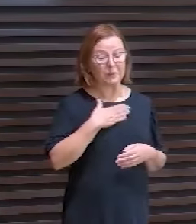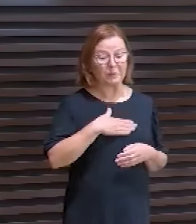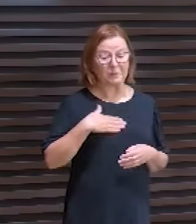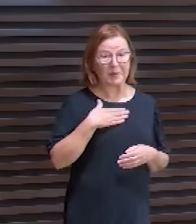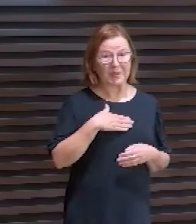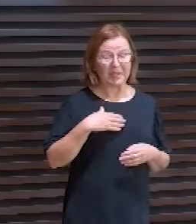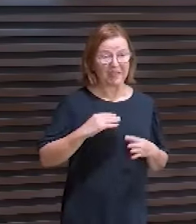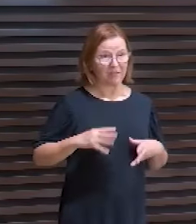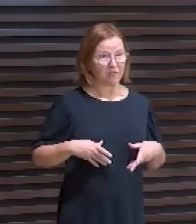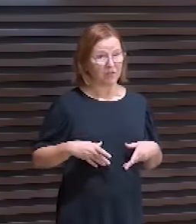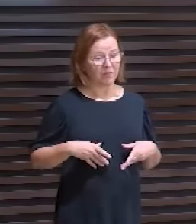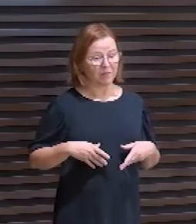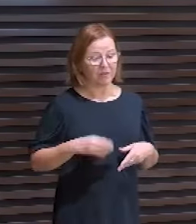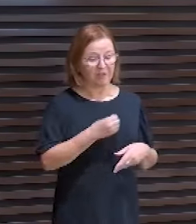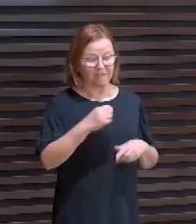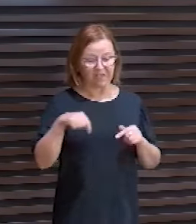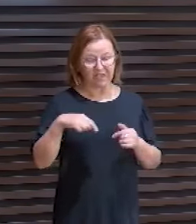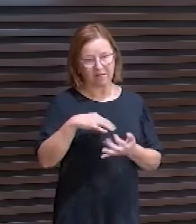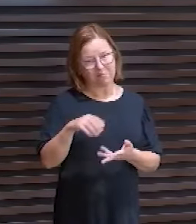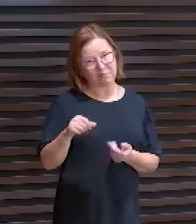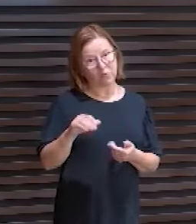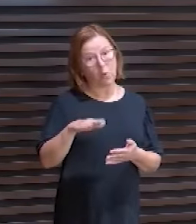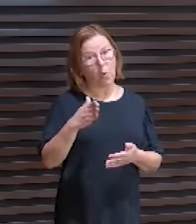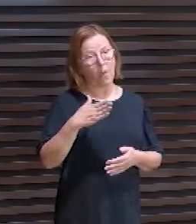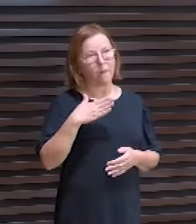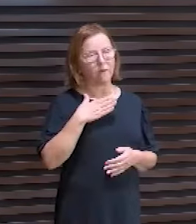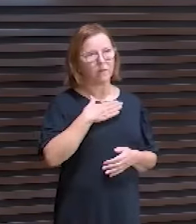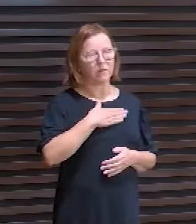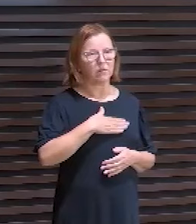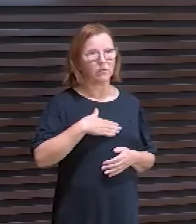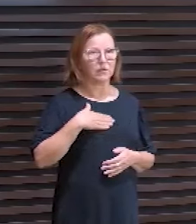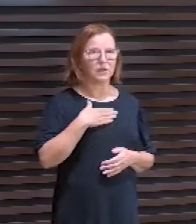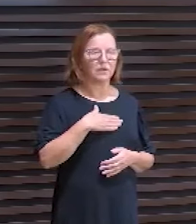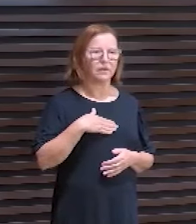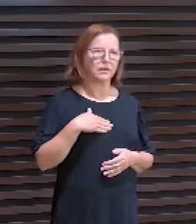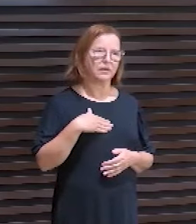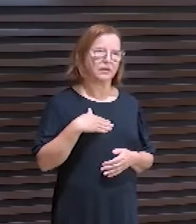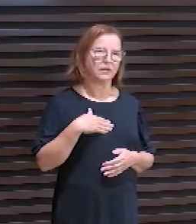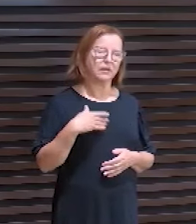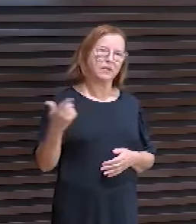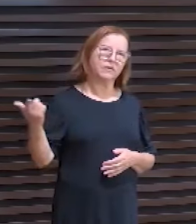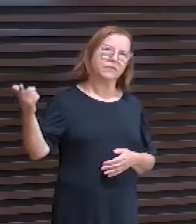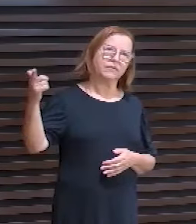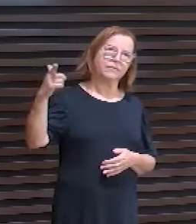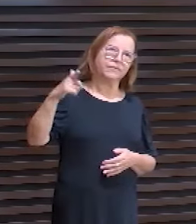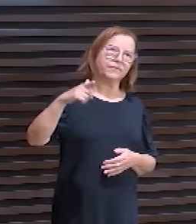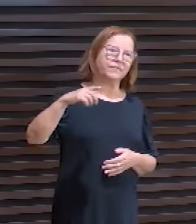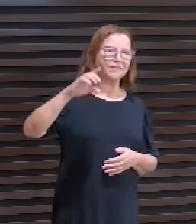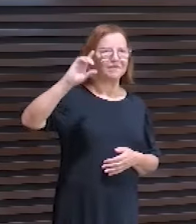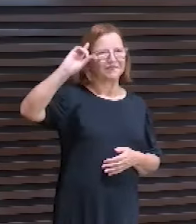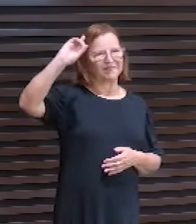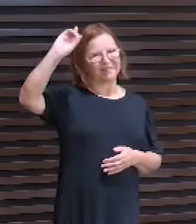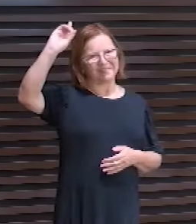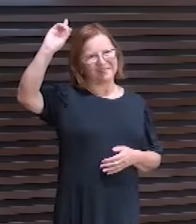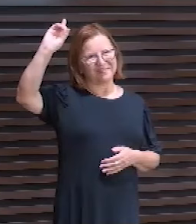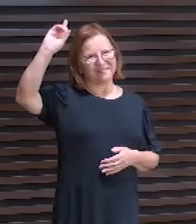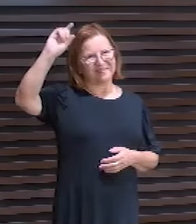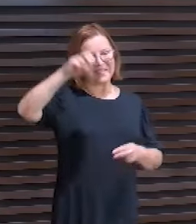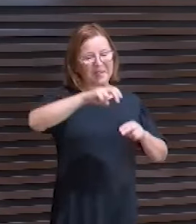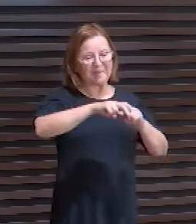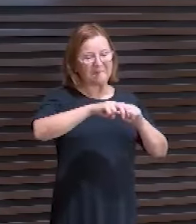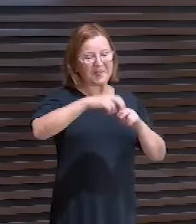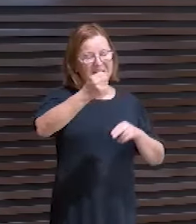da vida terrena ou prazer ou do homem velho ou o prazer vem de Deus pela revelação